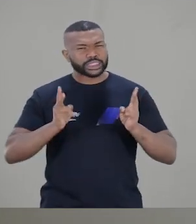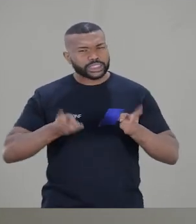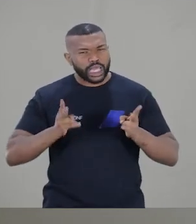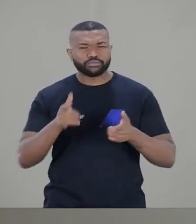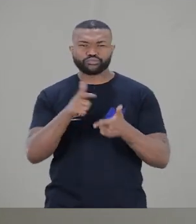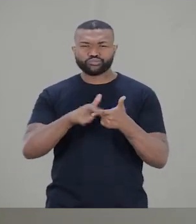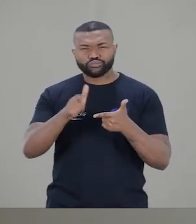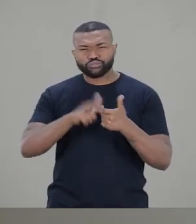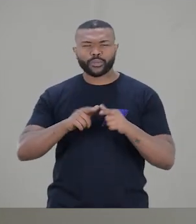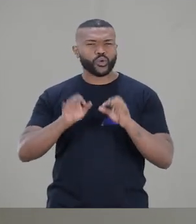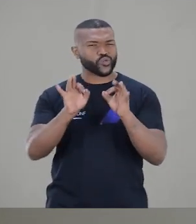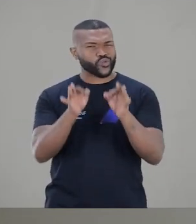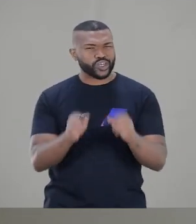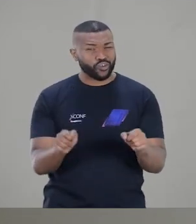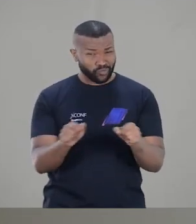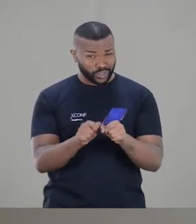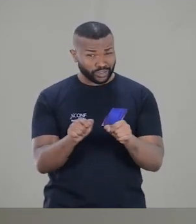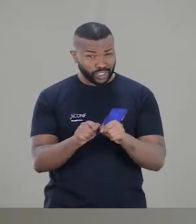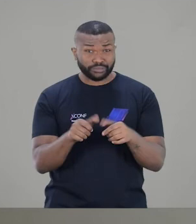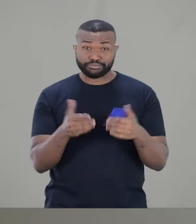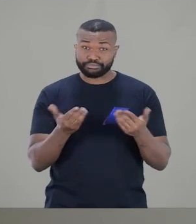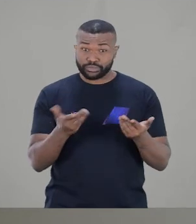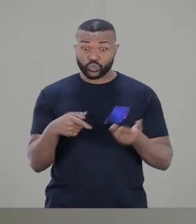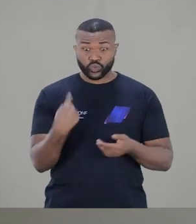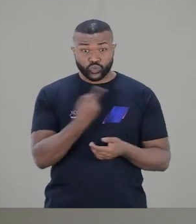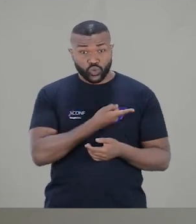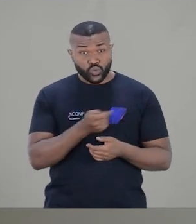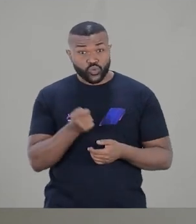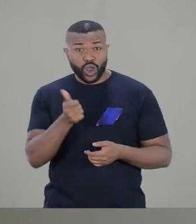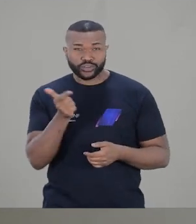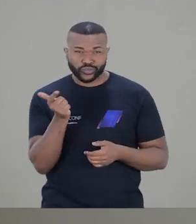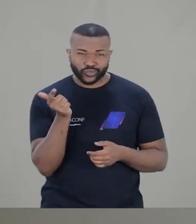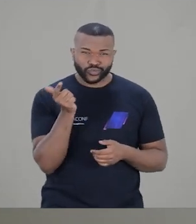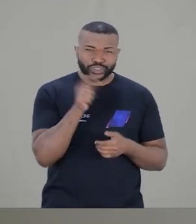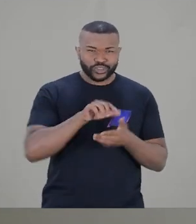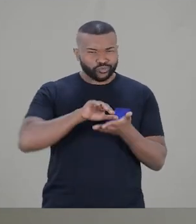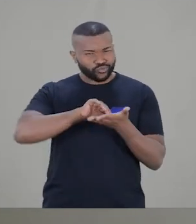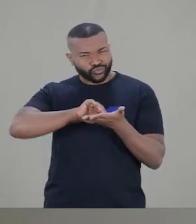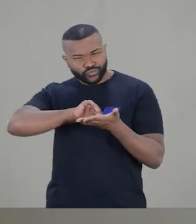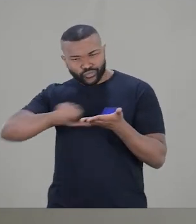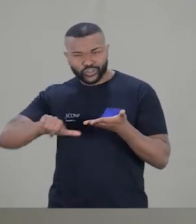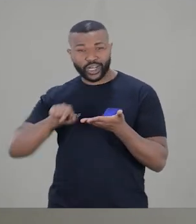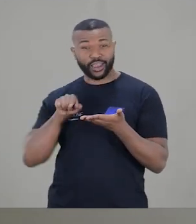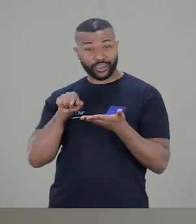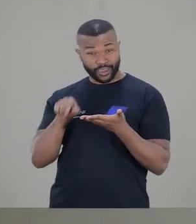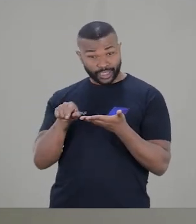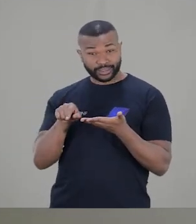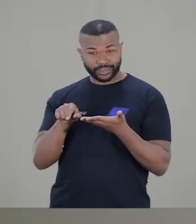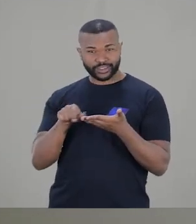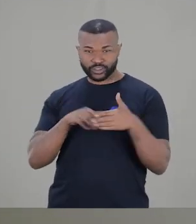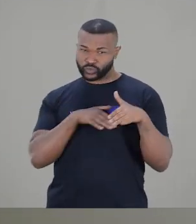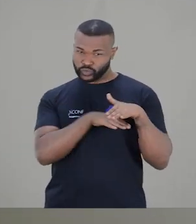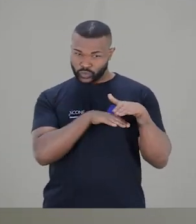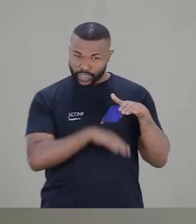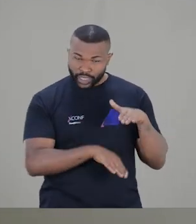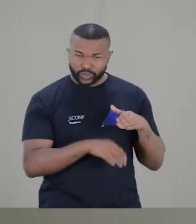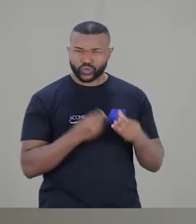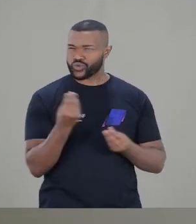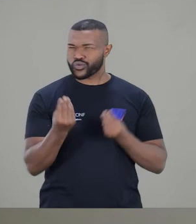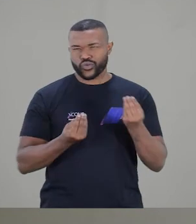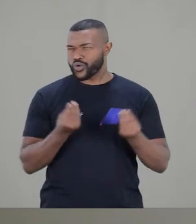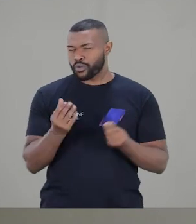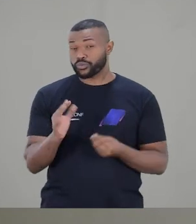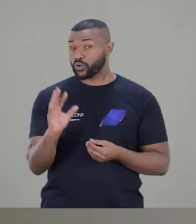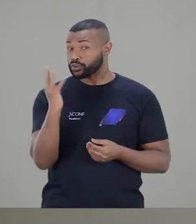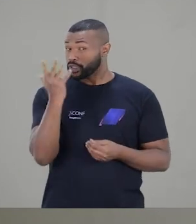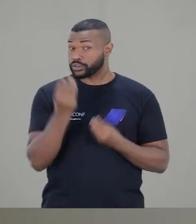dá conflito, é horrível de fazer code review? Então a gente quase conseguiu eliminar esse código estocado. Como que